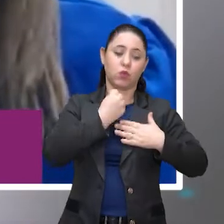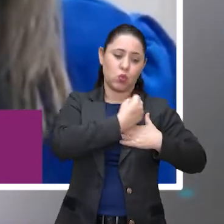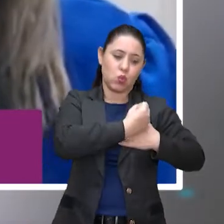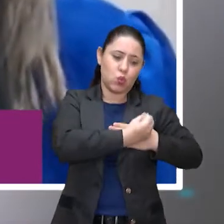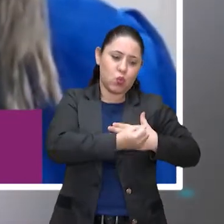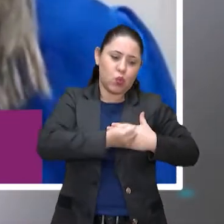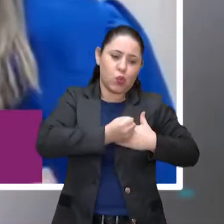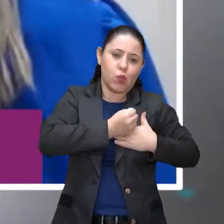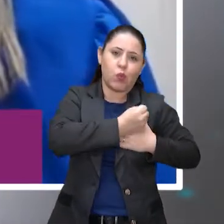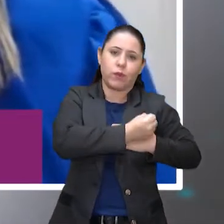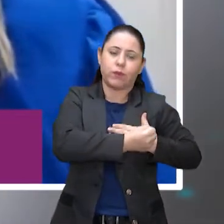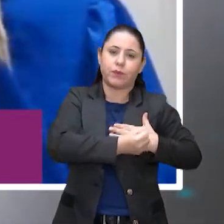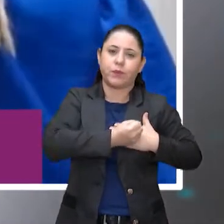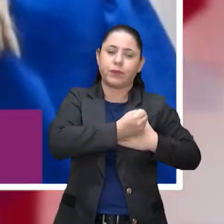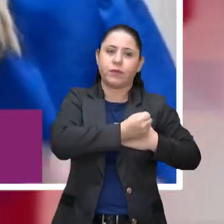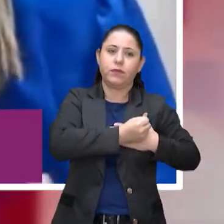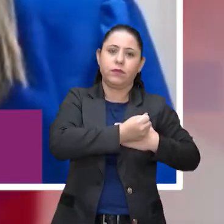Ultrassom,